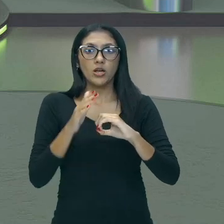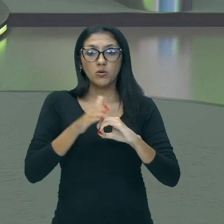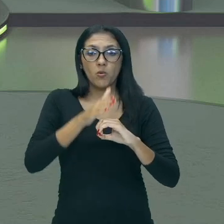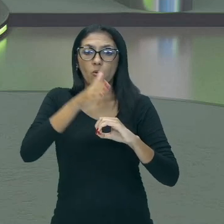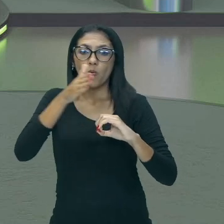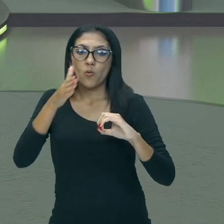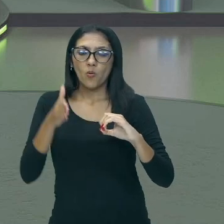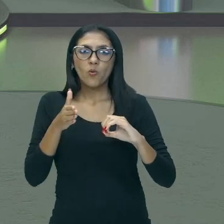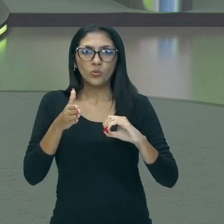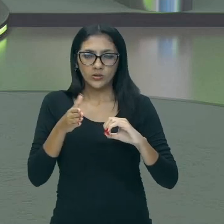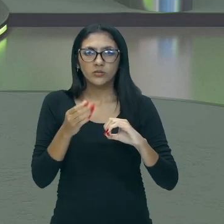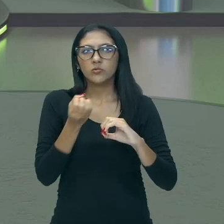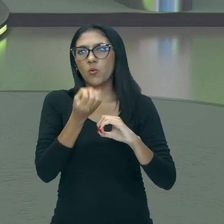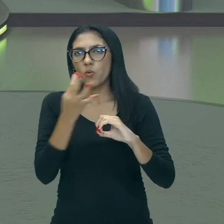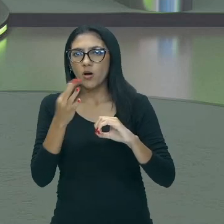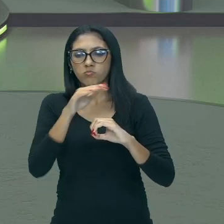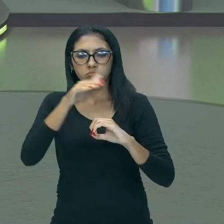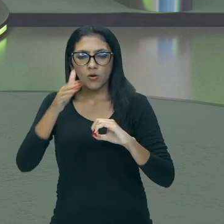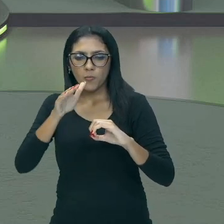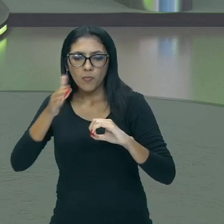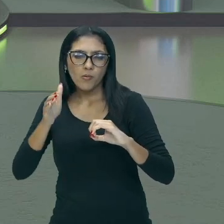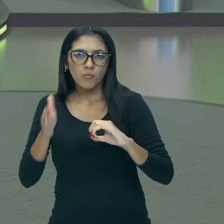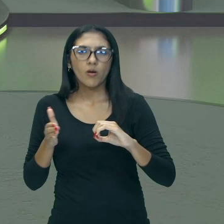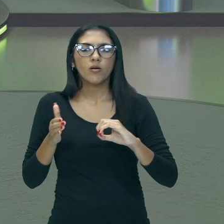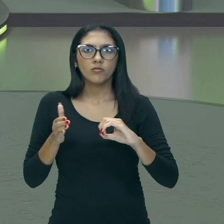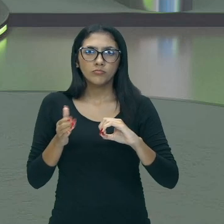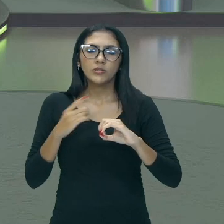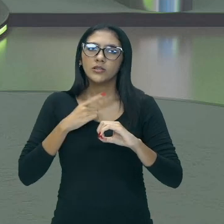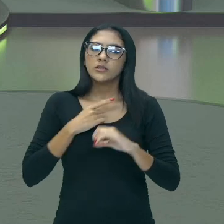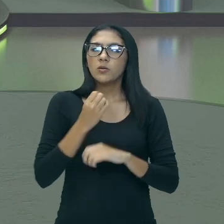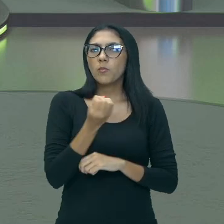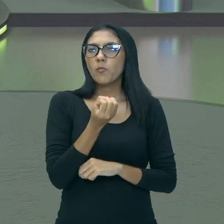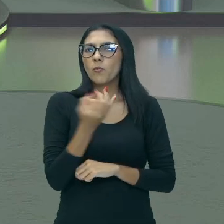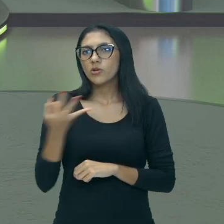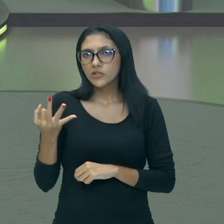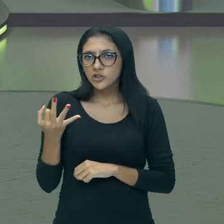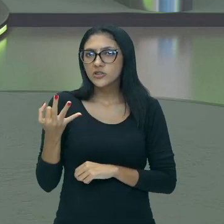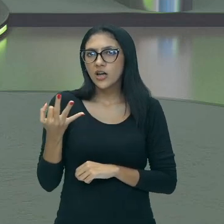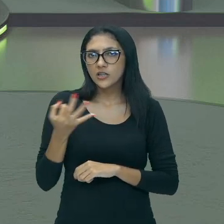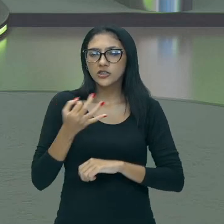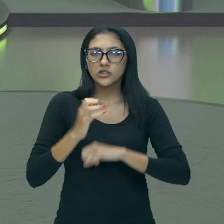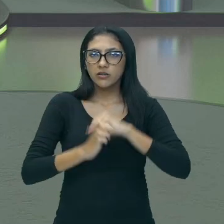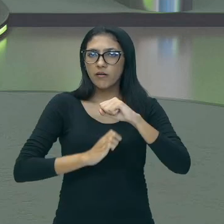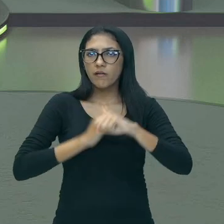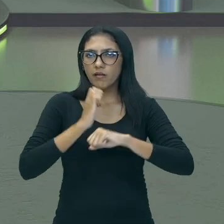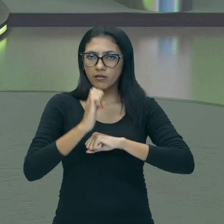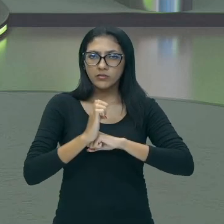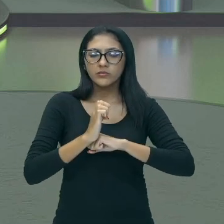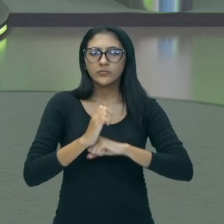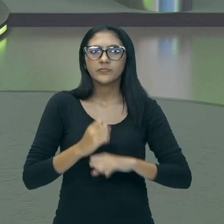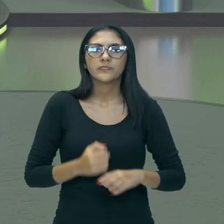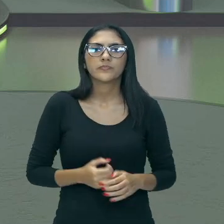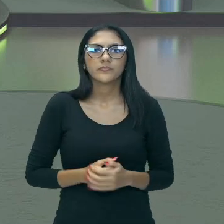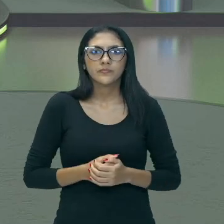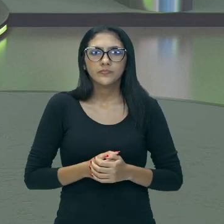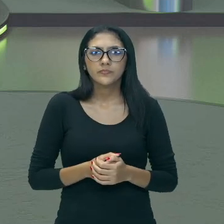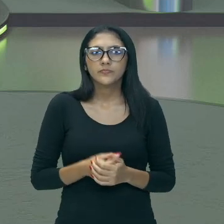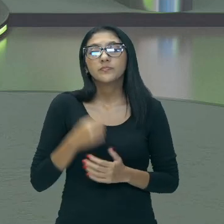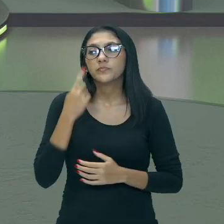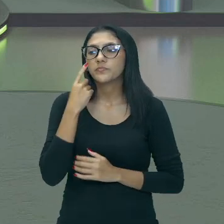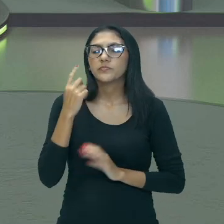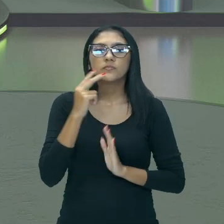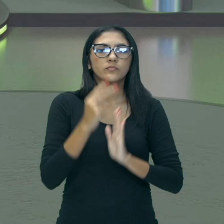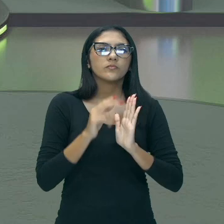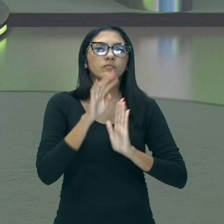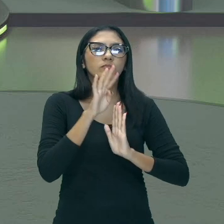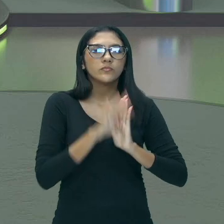Então cada camada compreende uma determinada quantidade de elétrons. Então, como diz o texto, os elétrons se movimentam em